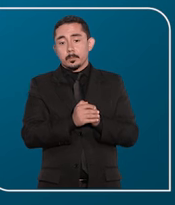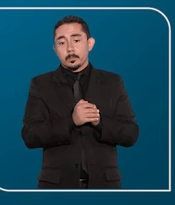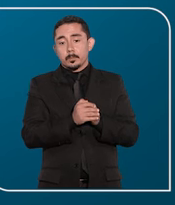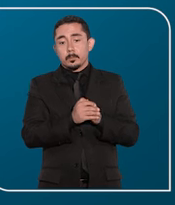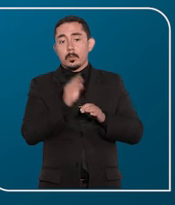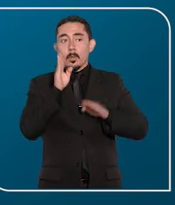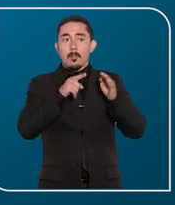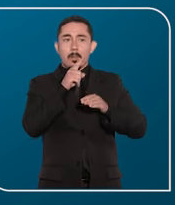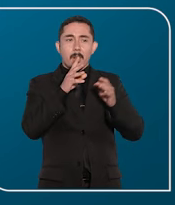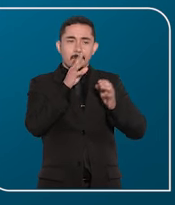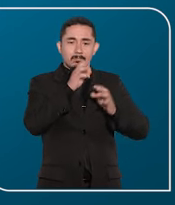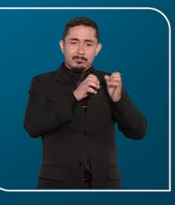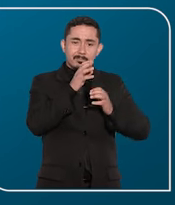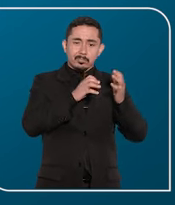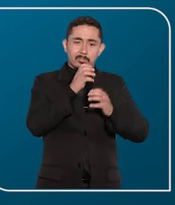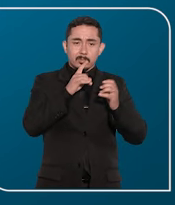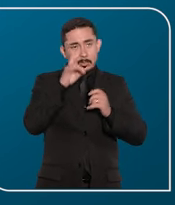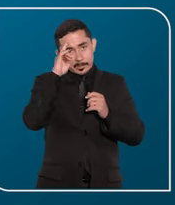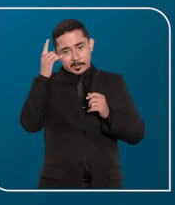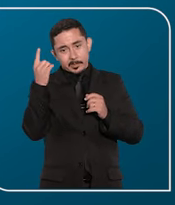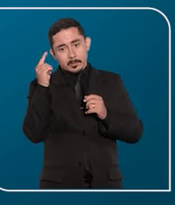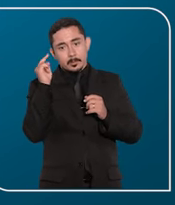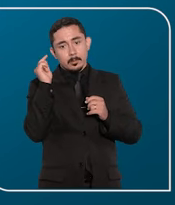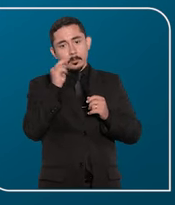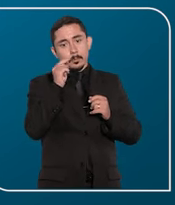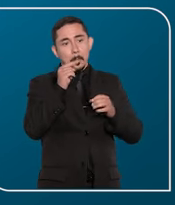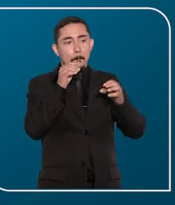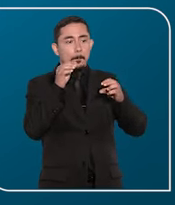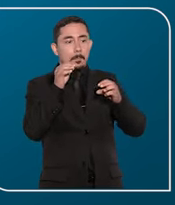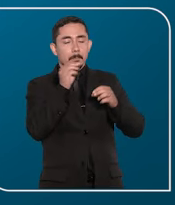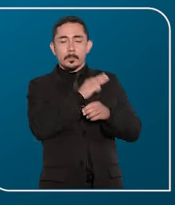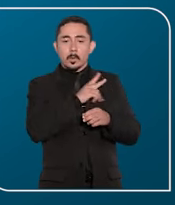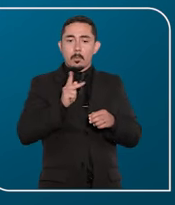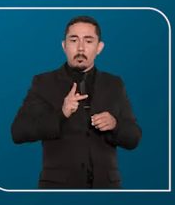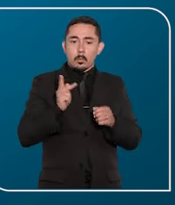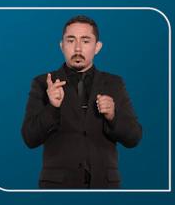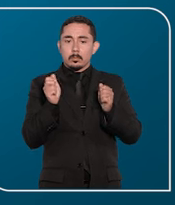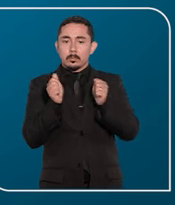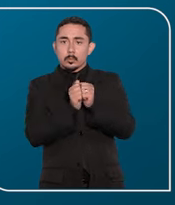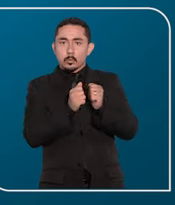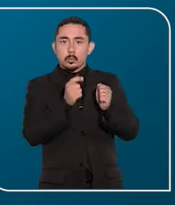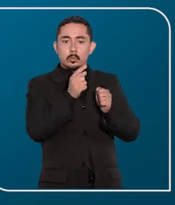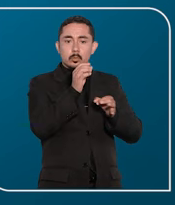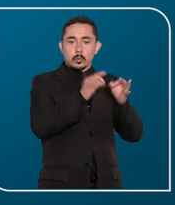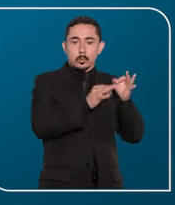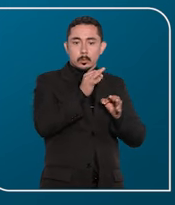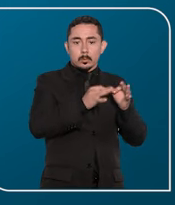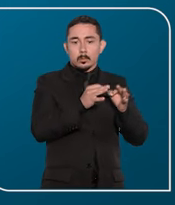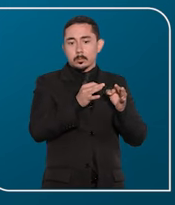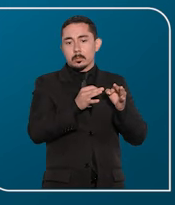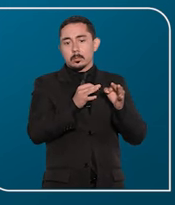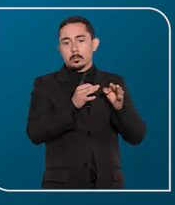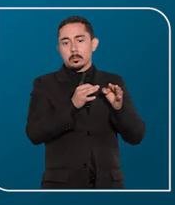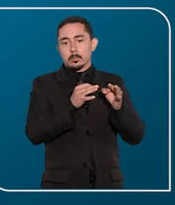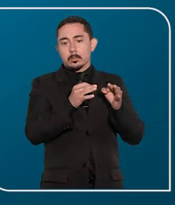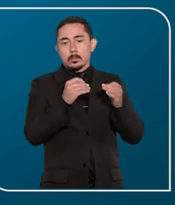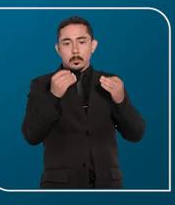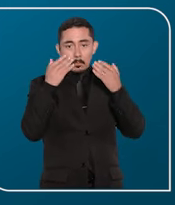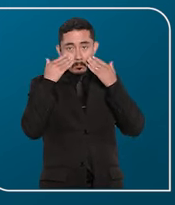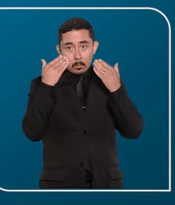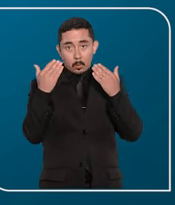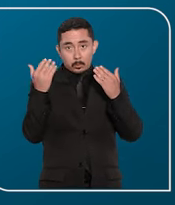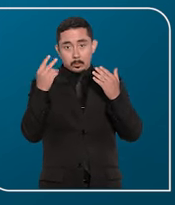tempo com aquela ideia de que o Ministério Público ao lado do juiz estaria trazendo aos jurados, ou seja,